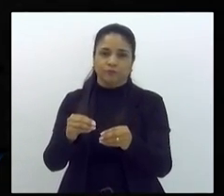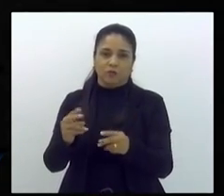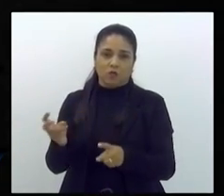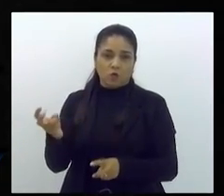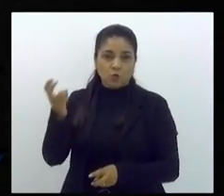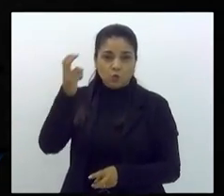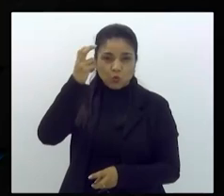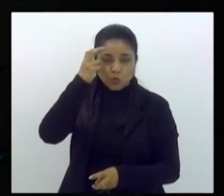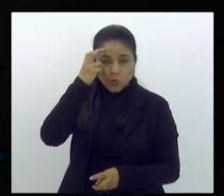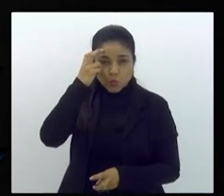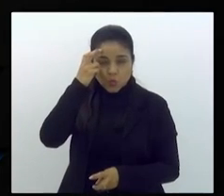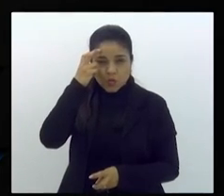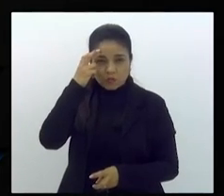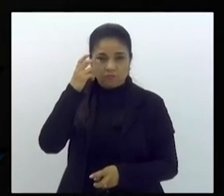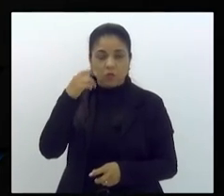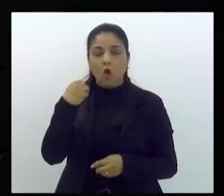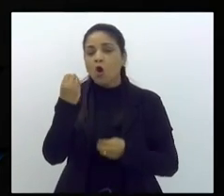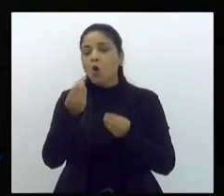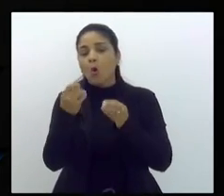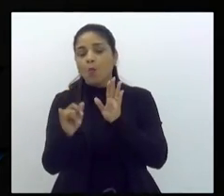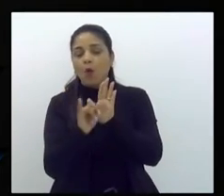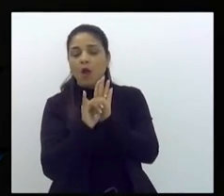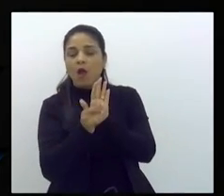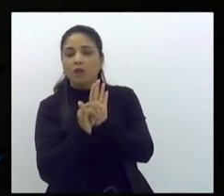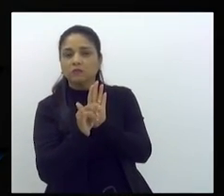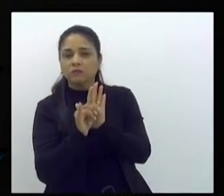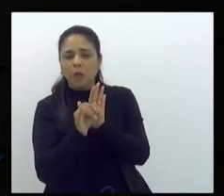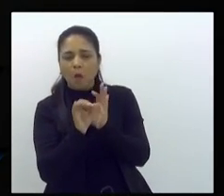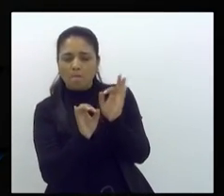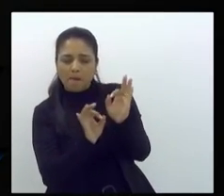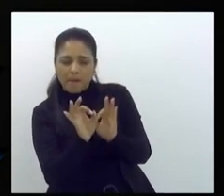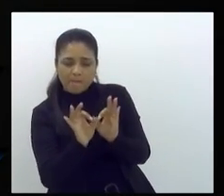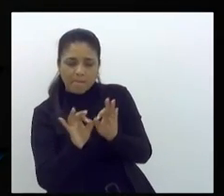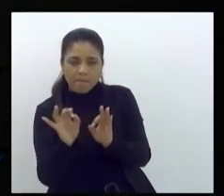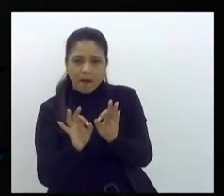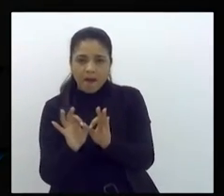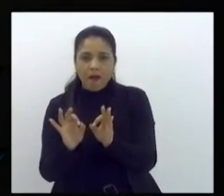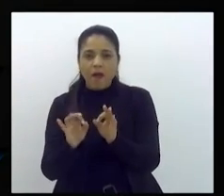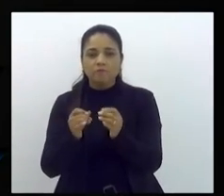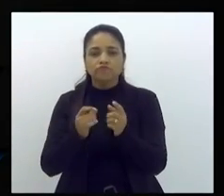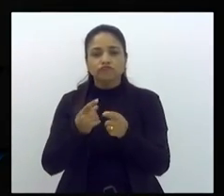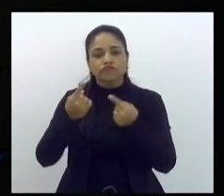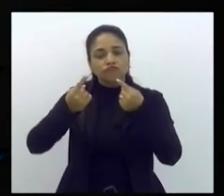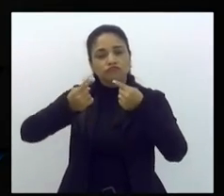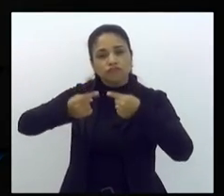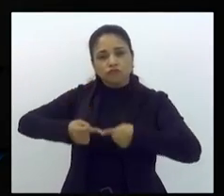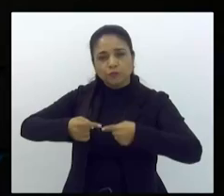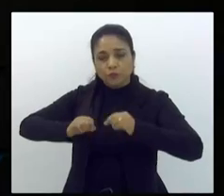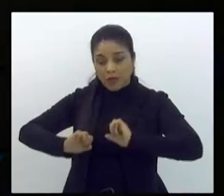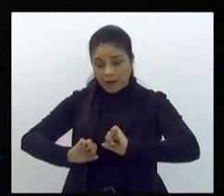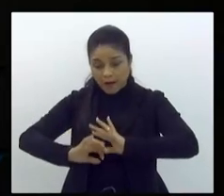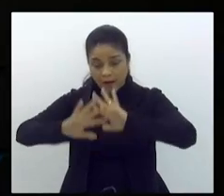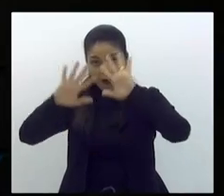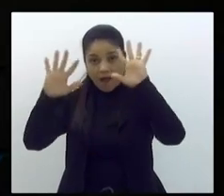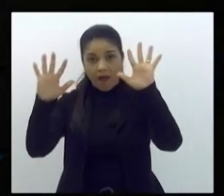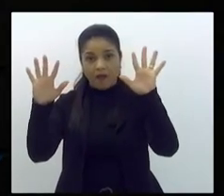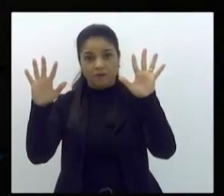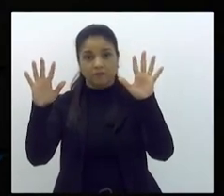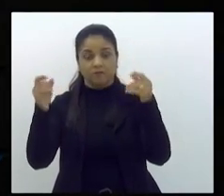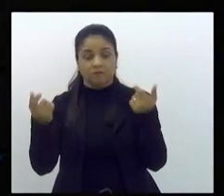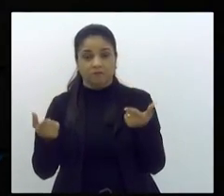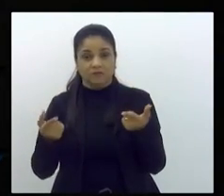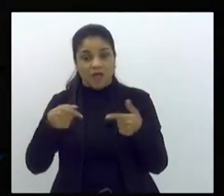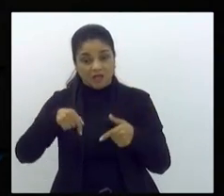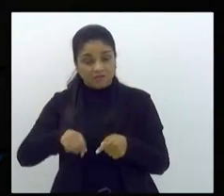de como é que vai ser o edital como é que a gente faz para disputar com toda transparência só que no estado do Rio de Janeiro